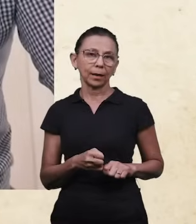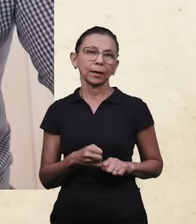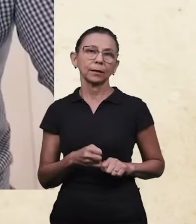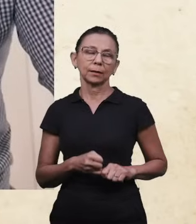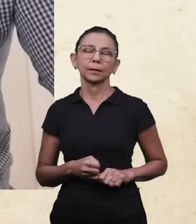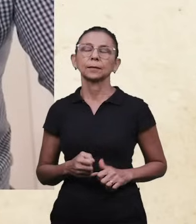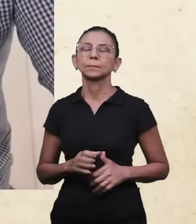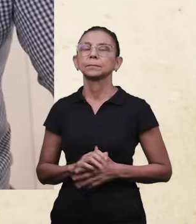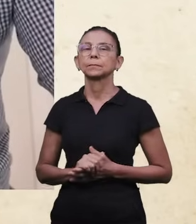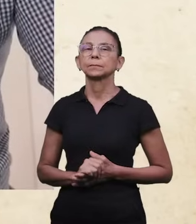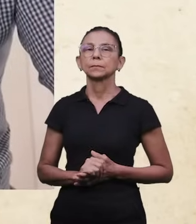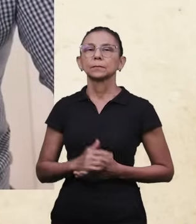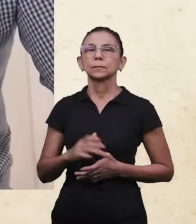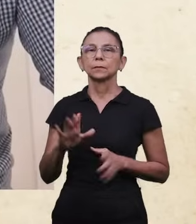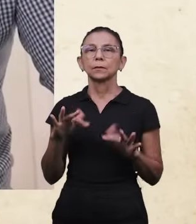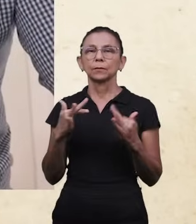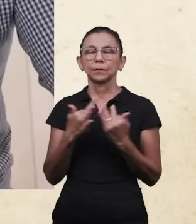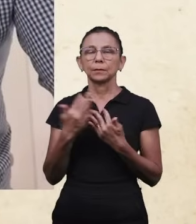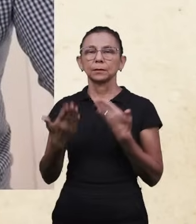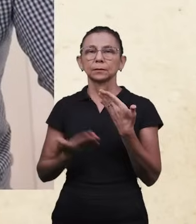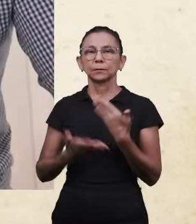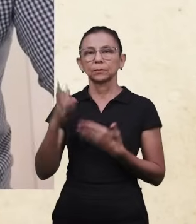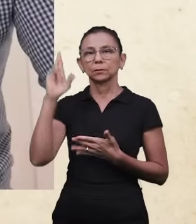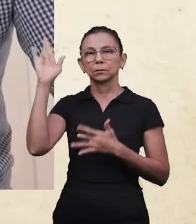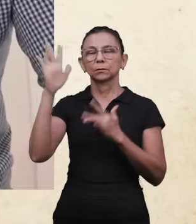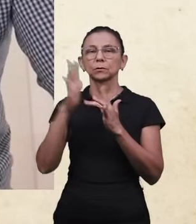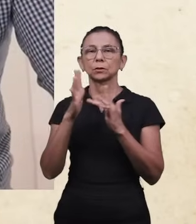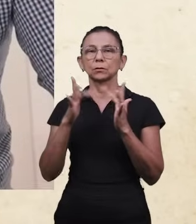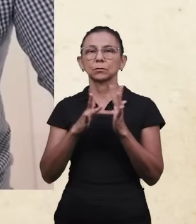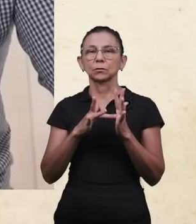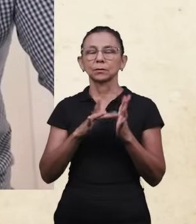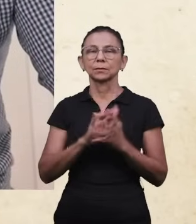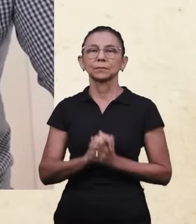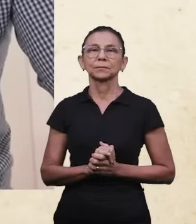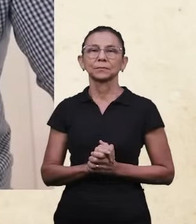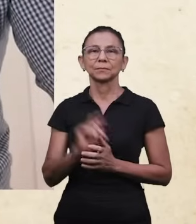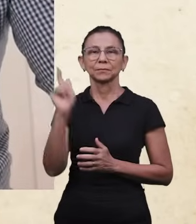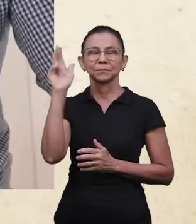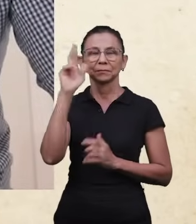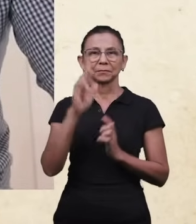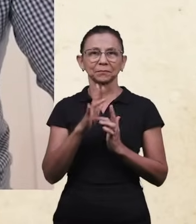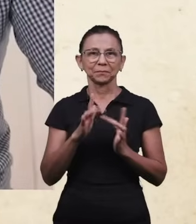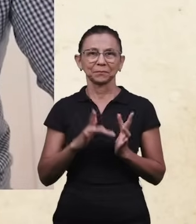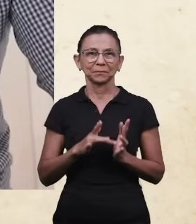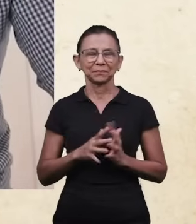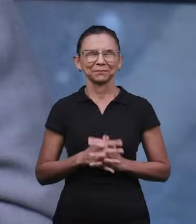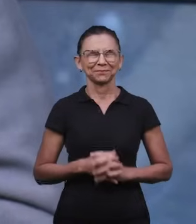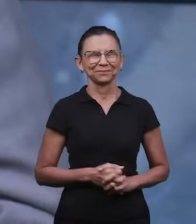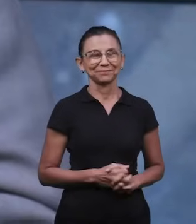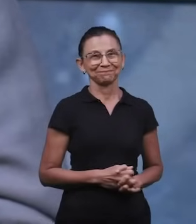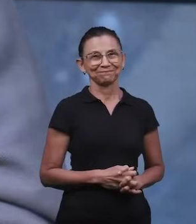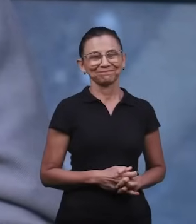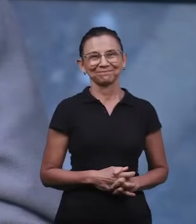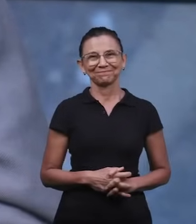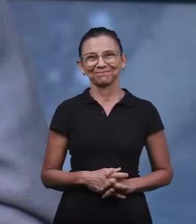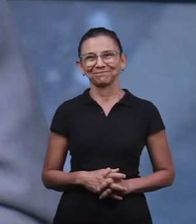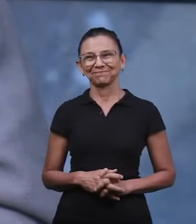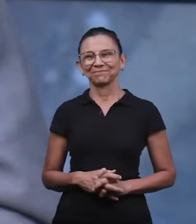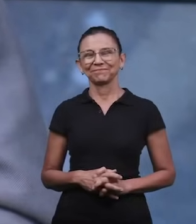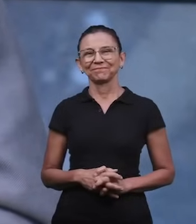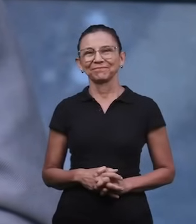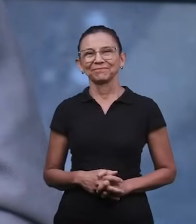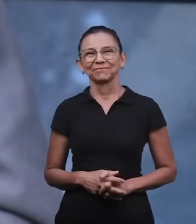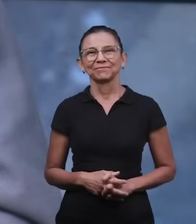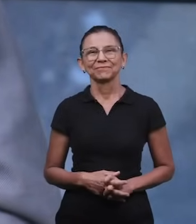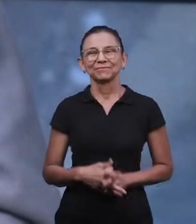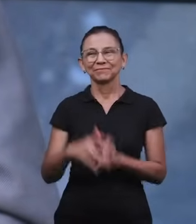nossa casa servindo ao Senhor Jesus. Deus abençoe a todos, a paz do Senhor Jesus. Amém, Abner,